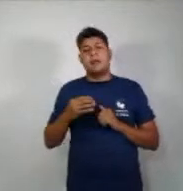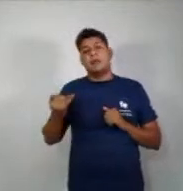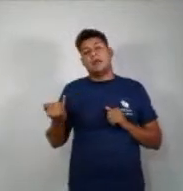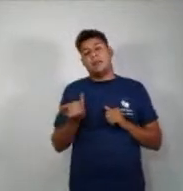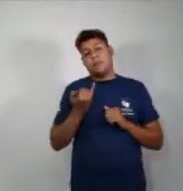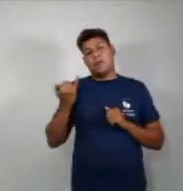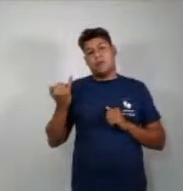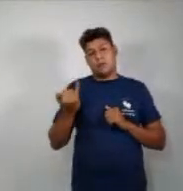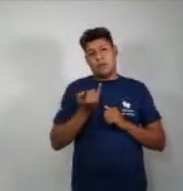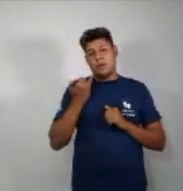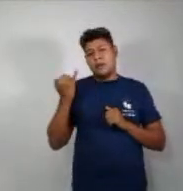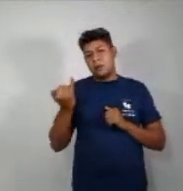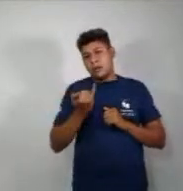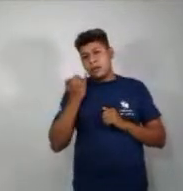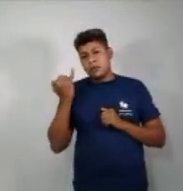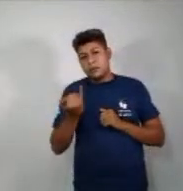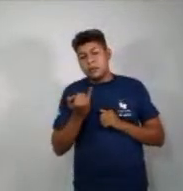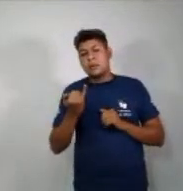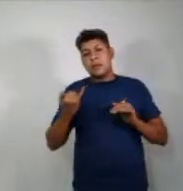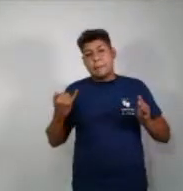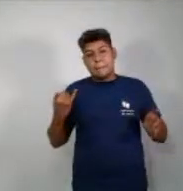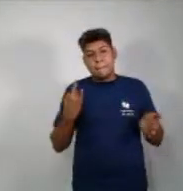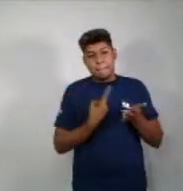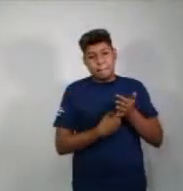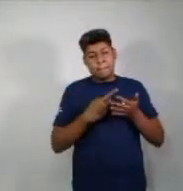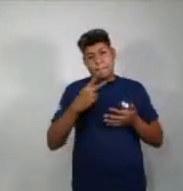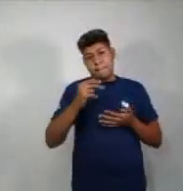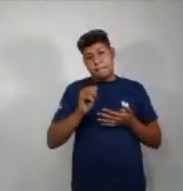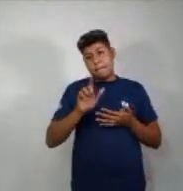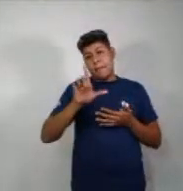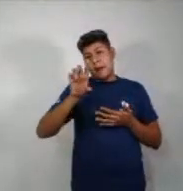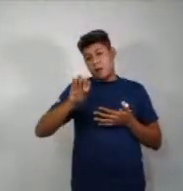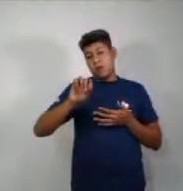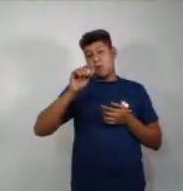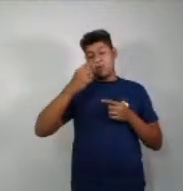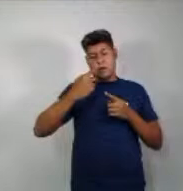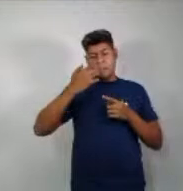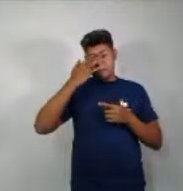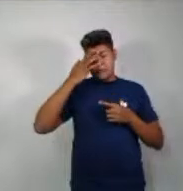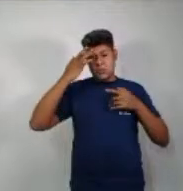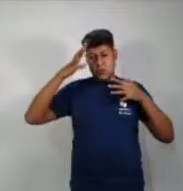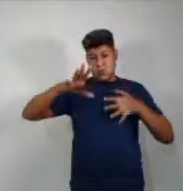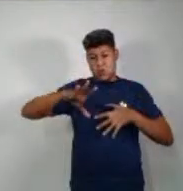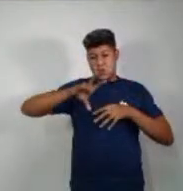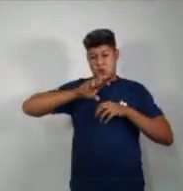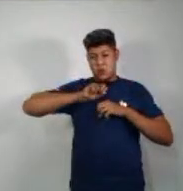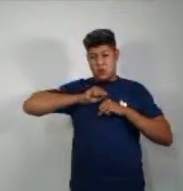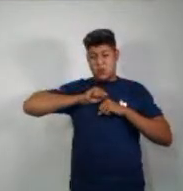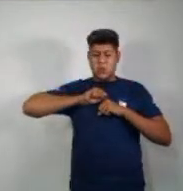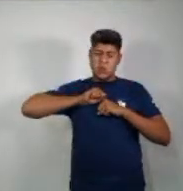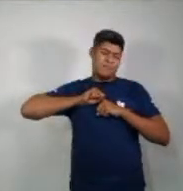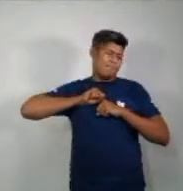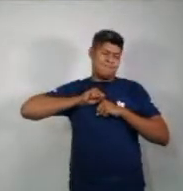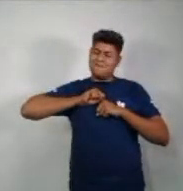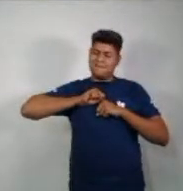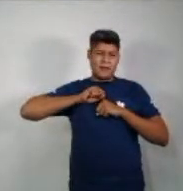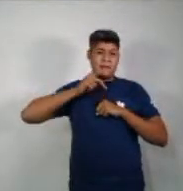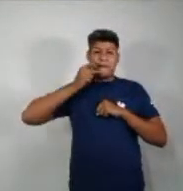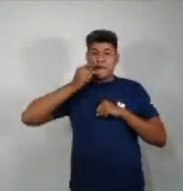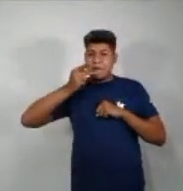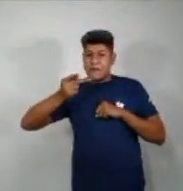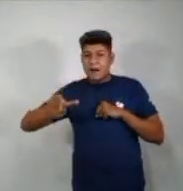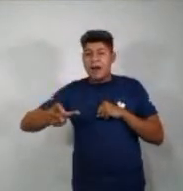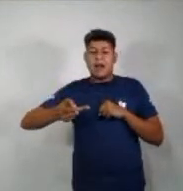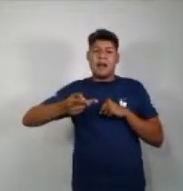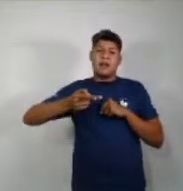importante, muito marcante do Paulo, é que ele realmente não é uma pessoa afetada, ele não fala, ele não quer ser